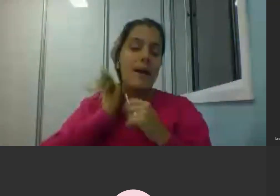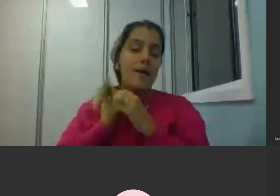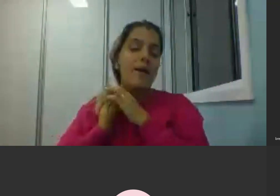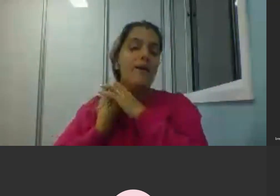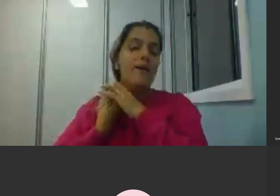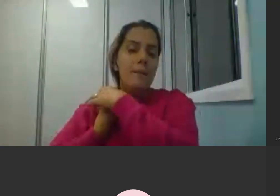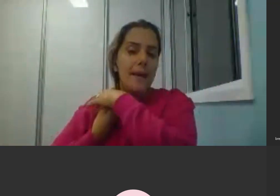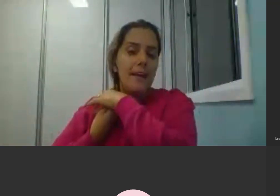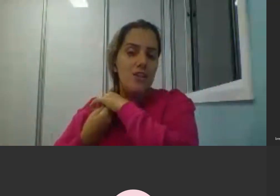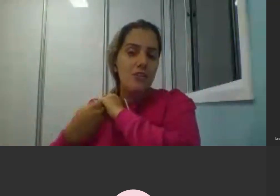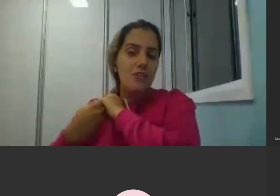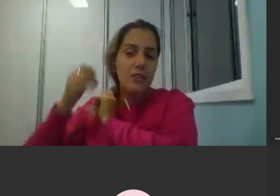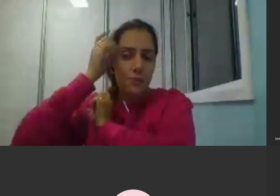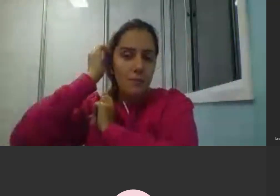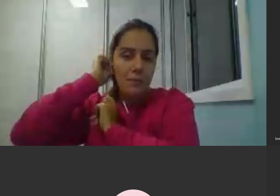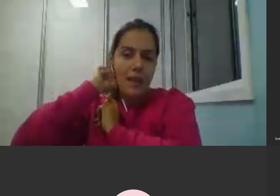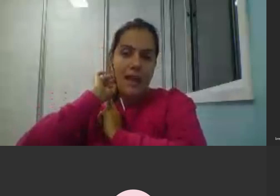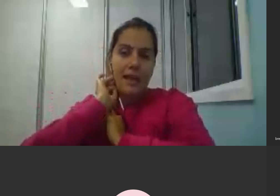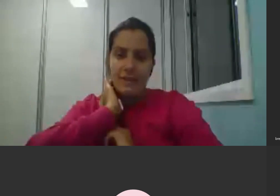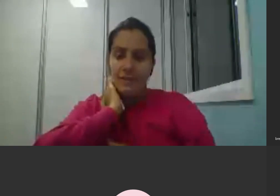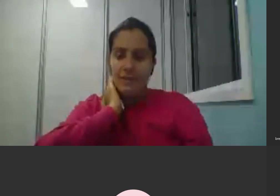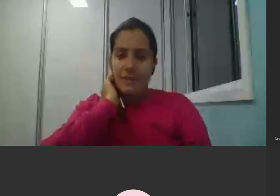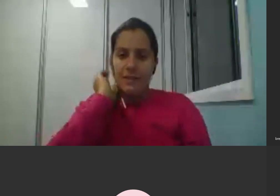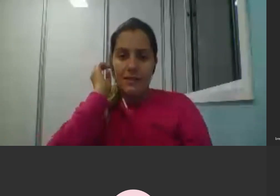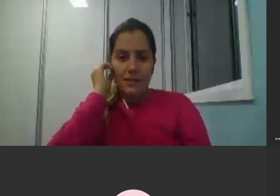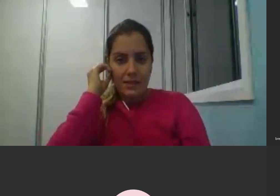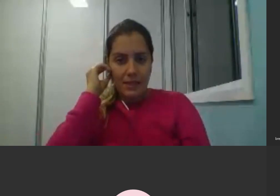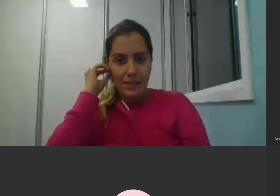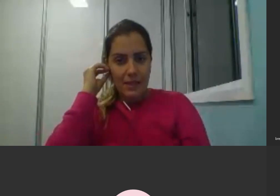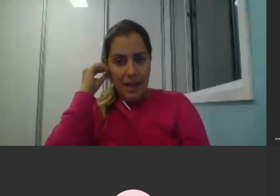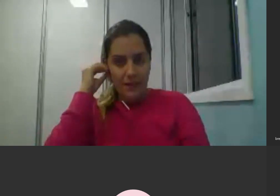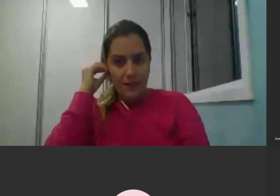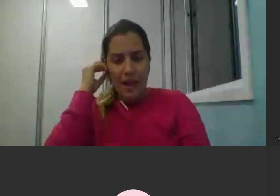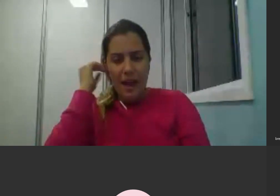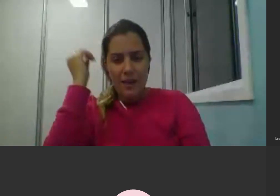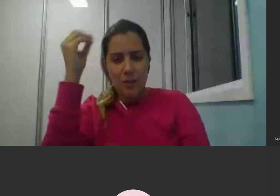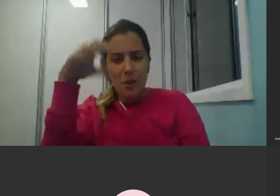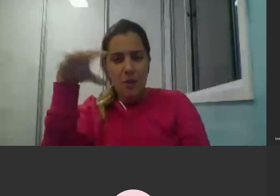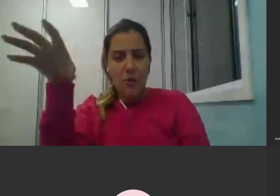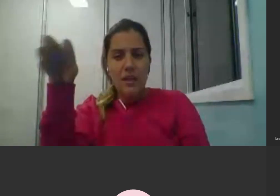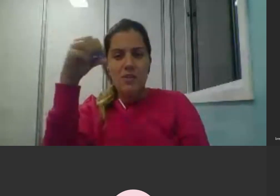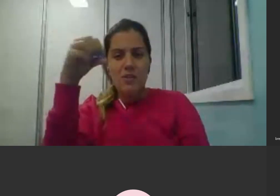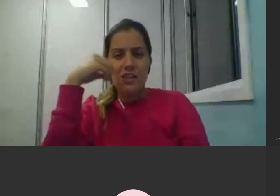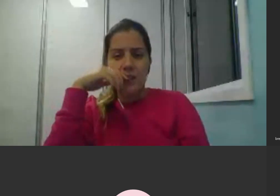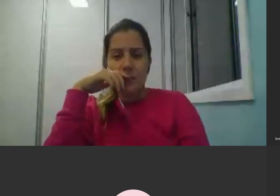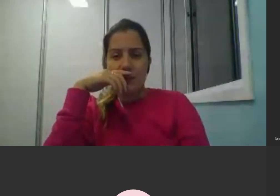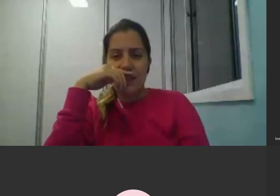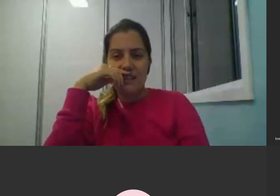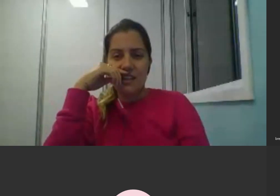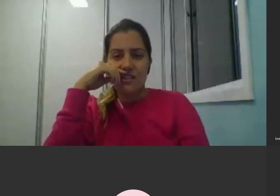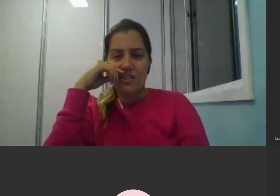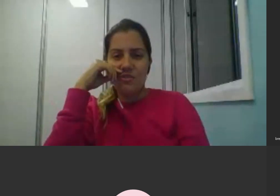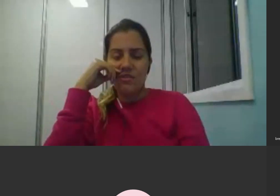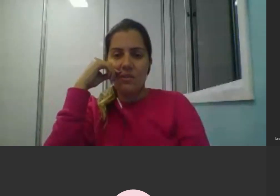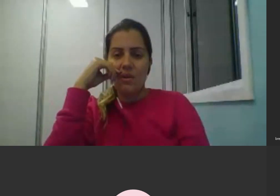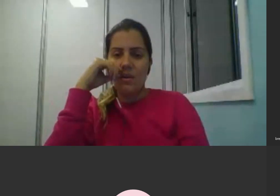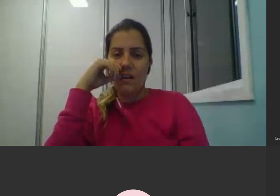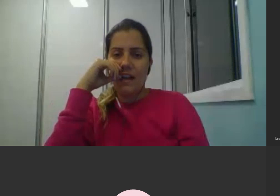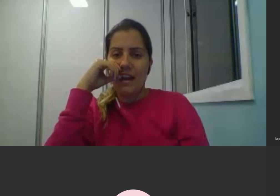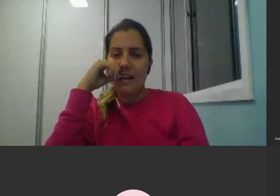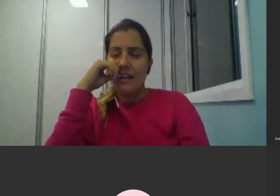carga horária maior para ir direcionando a essas necessidades. Aí no meu cronograma eu já adianto para vocês que a